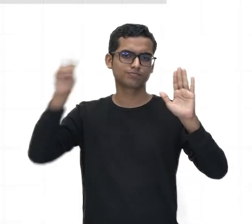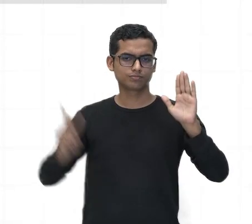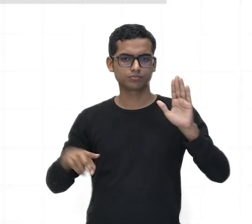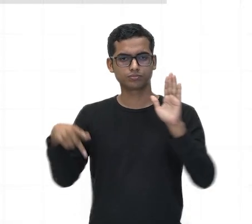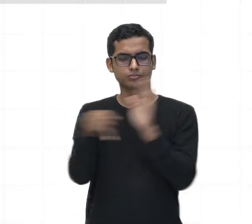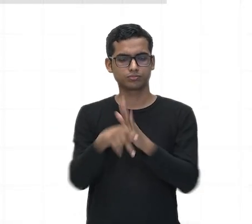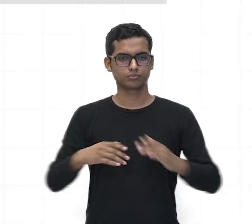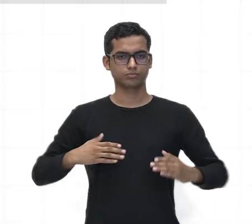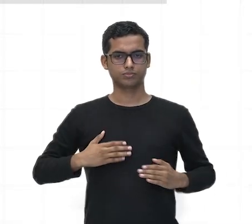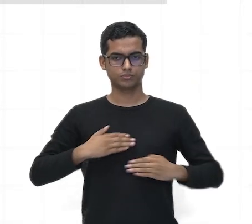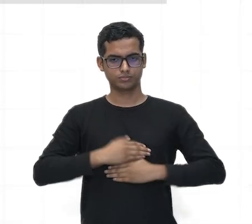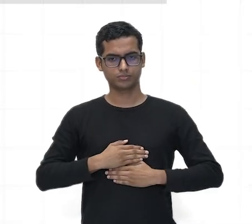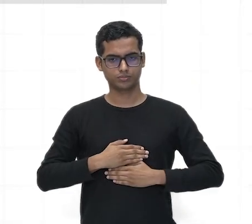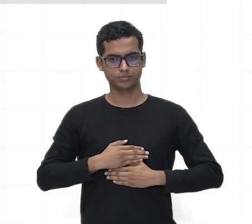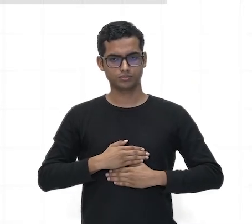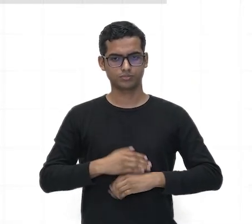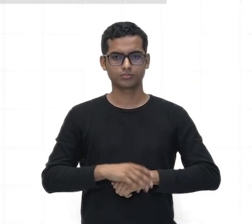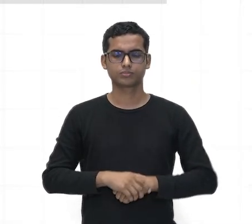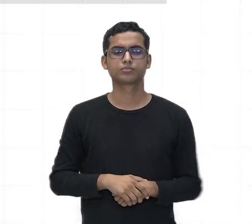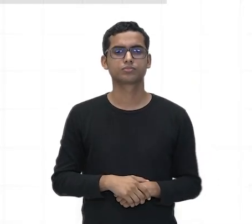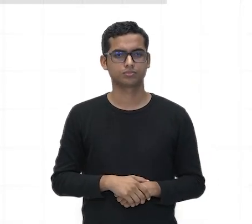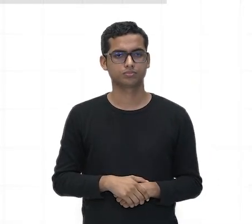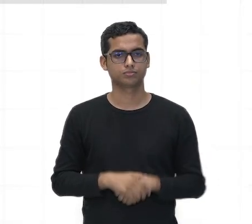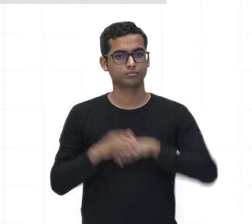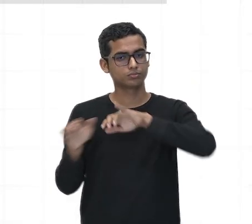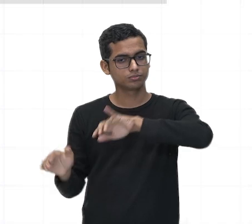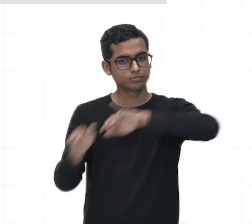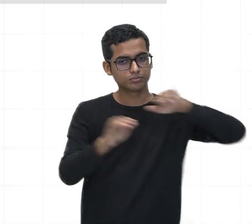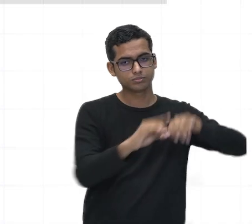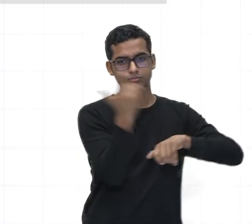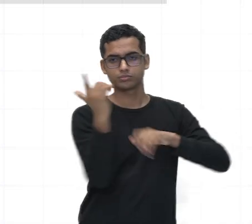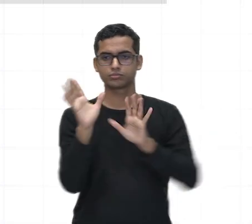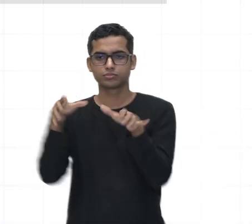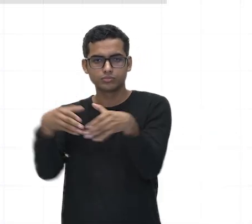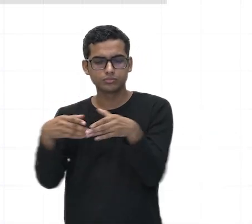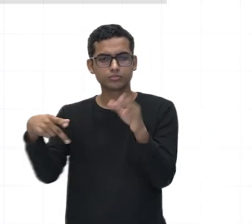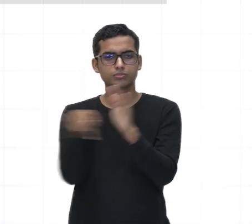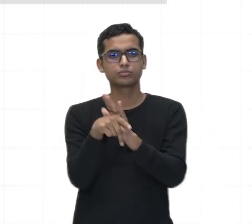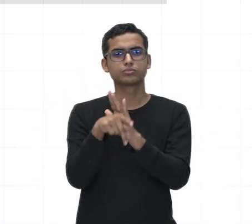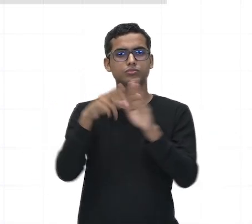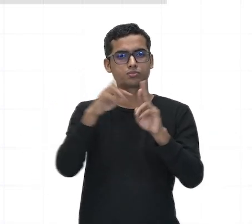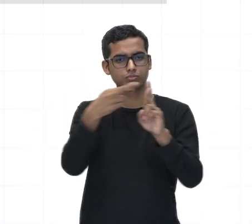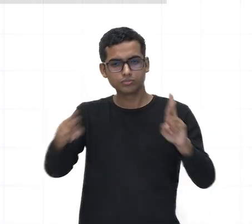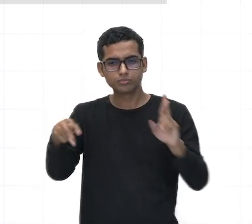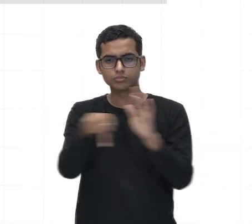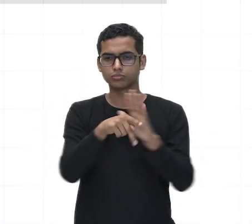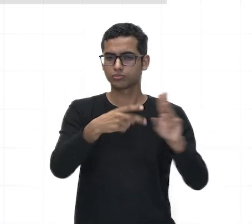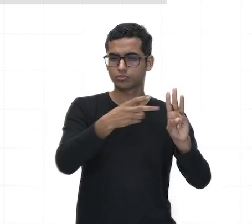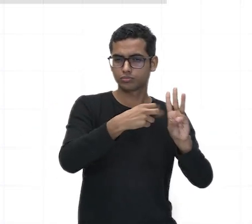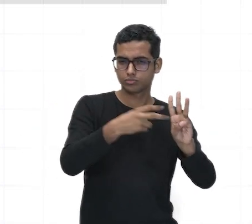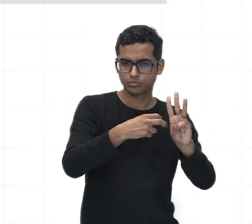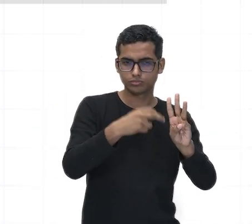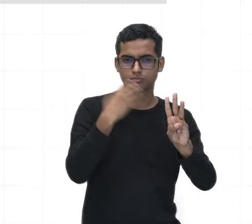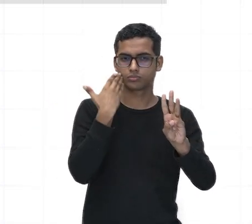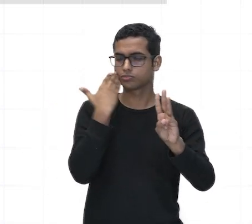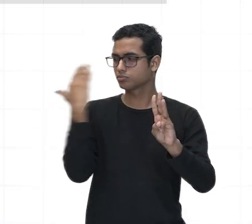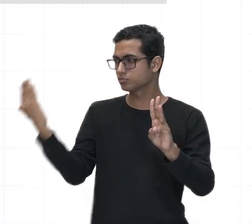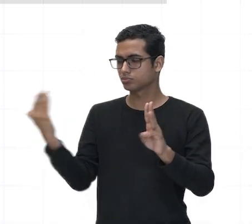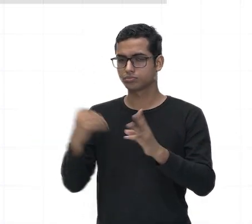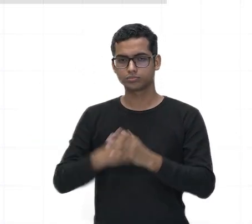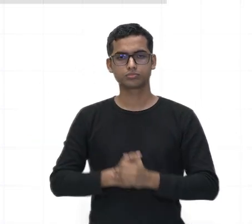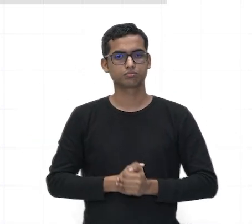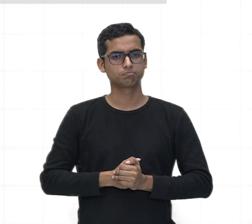religião são as religiões de matriz indígena ou religiões indígenas. Né? São